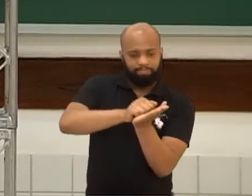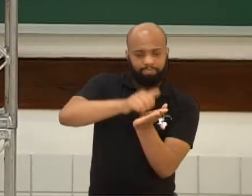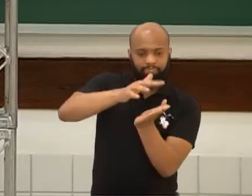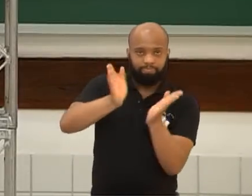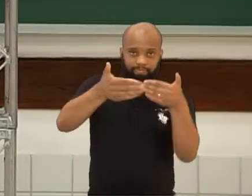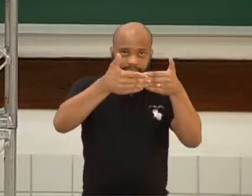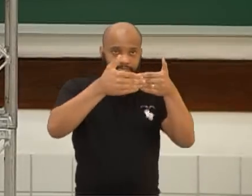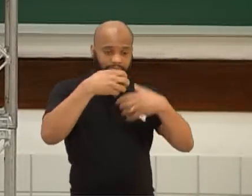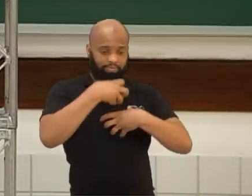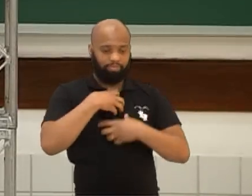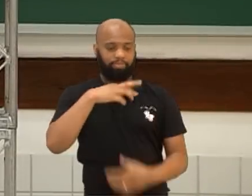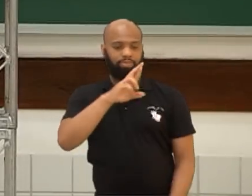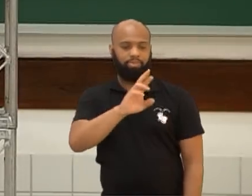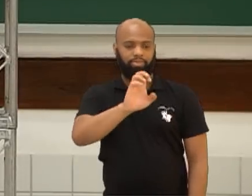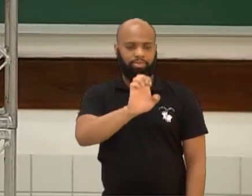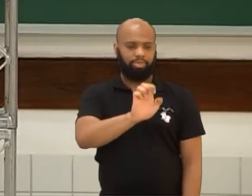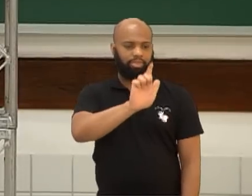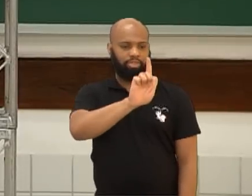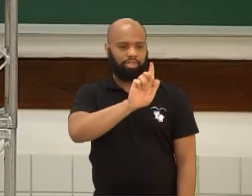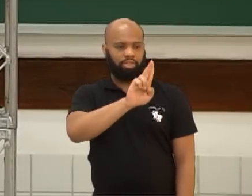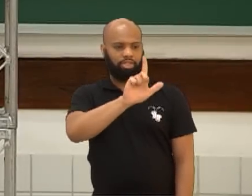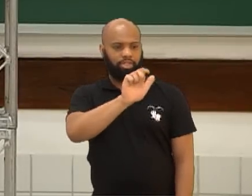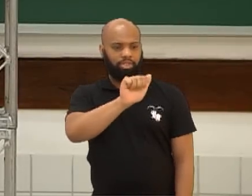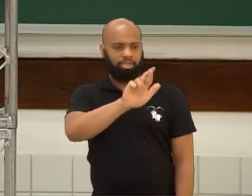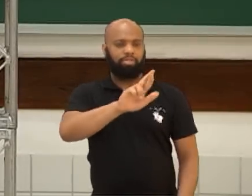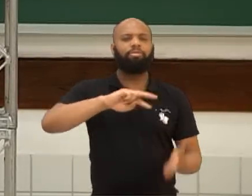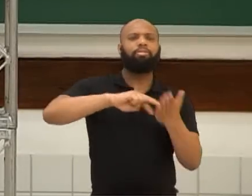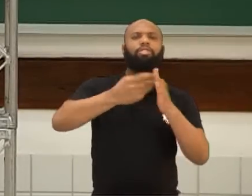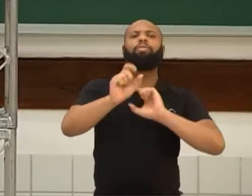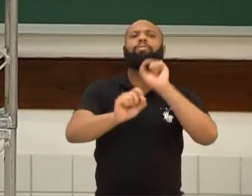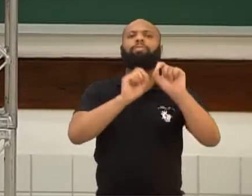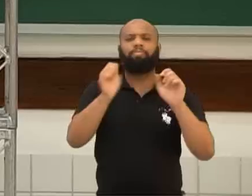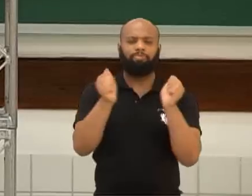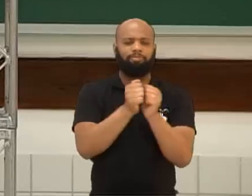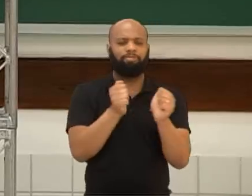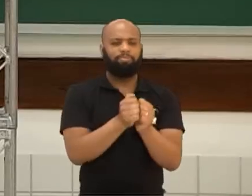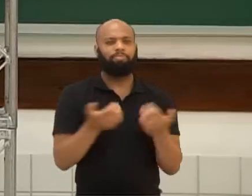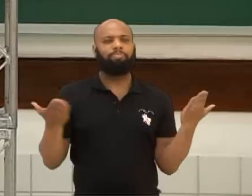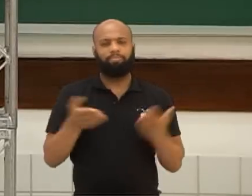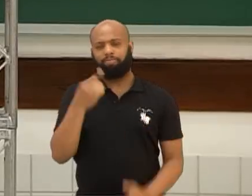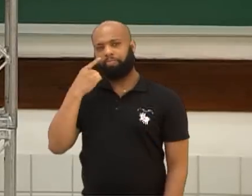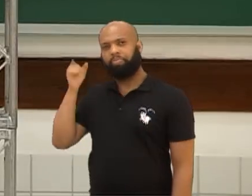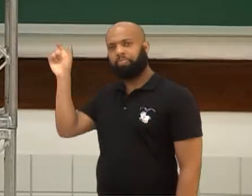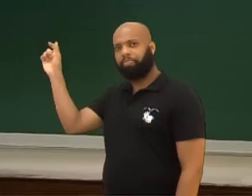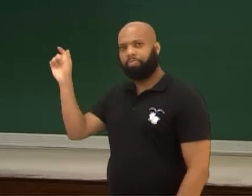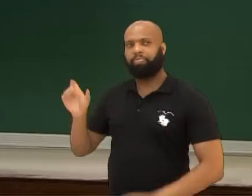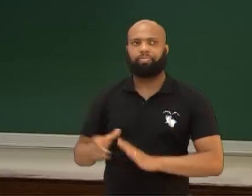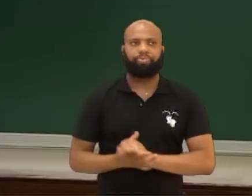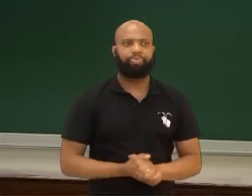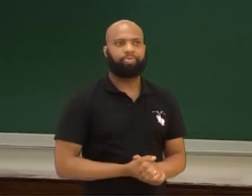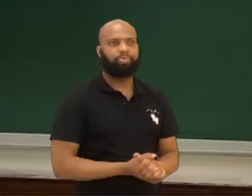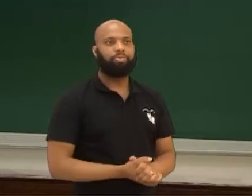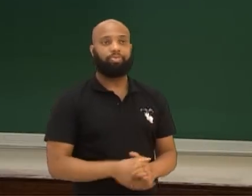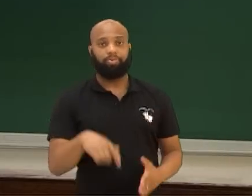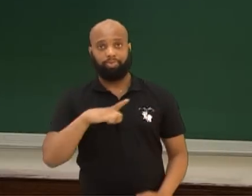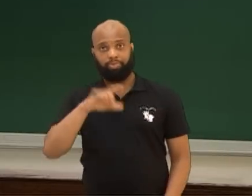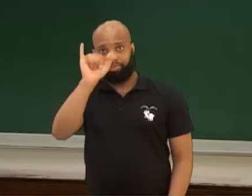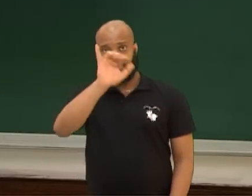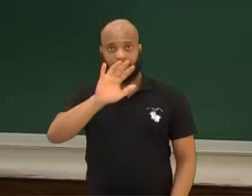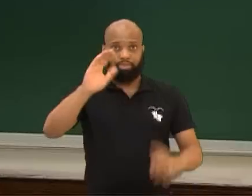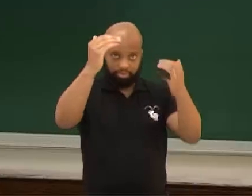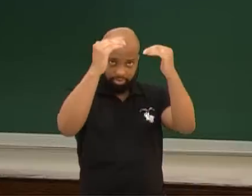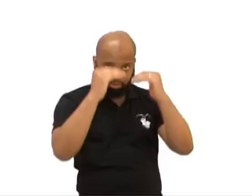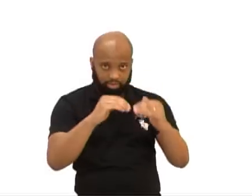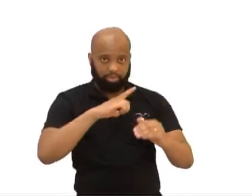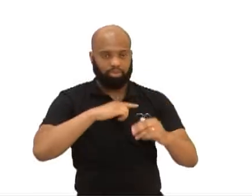sabe o que é polígono, mas o que significa essa palavra regular? Vem comigo aqui, vamos observar aqui. Ó. Na figura abaixo, a